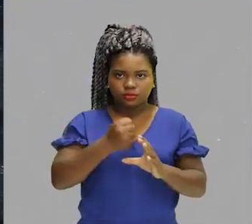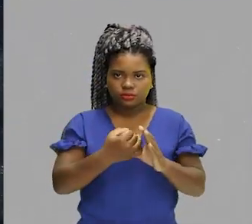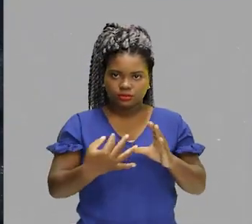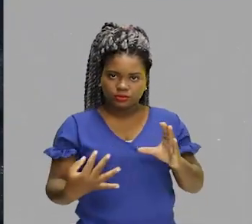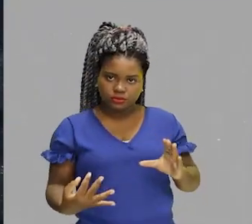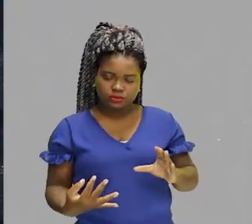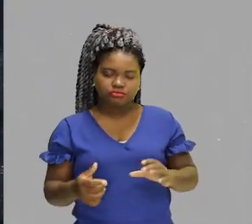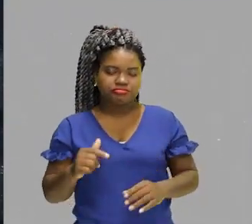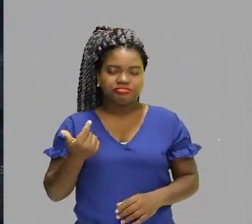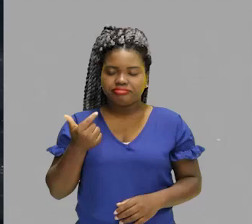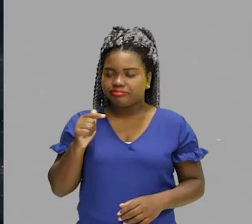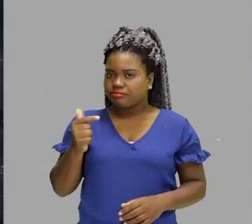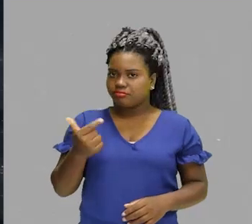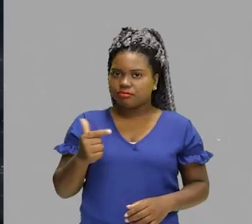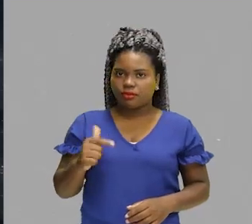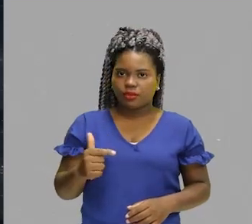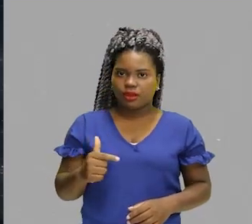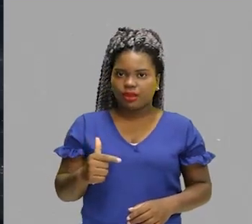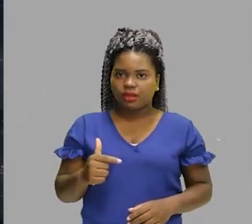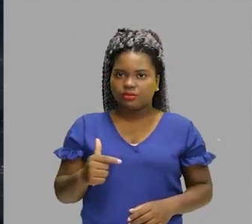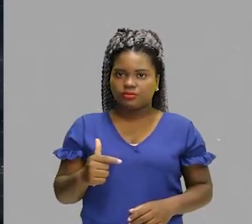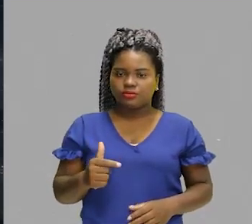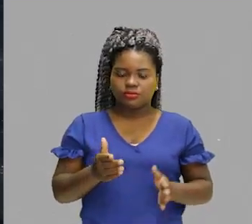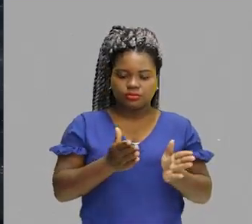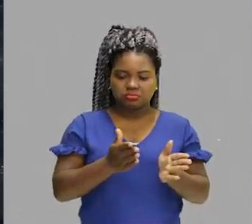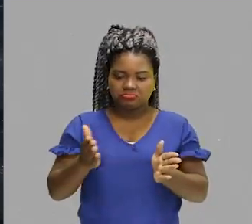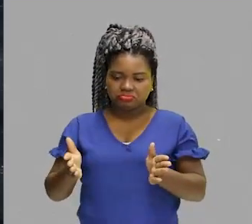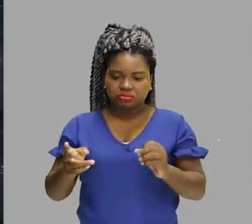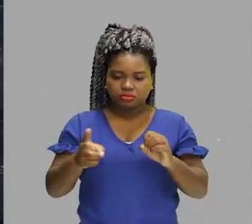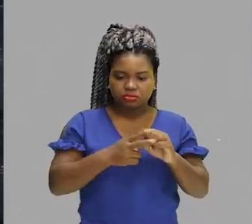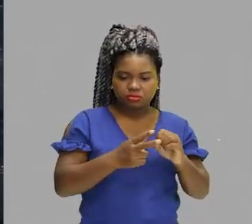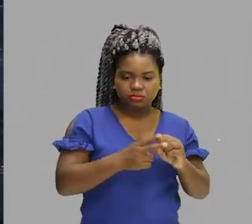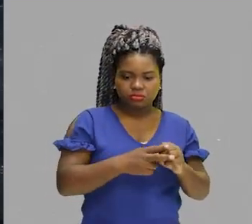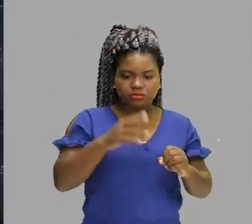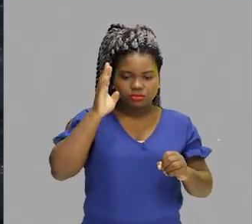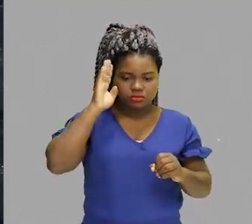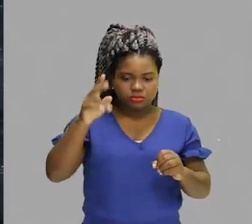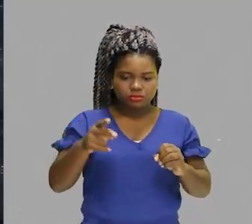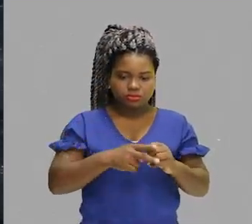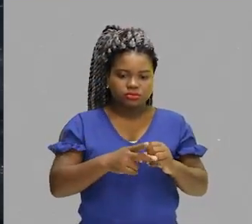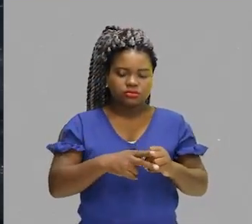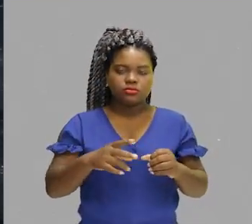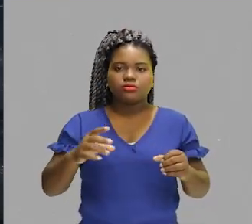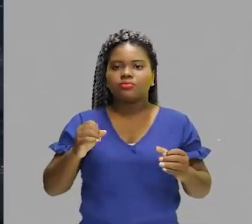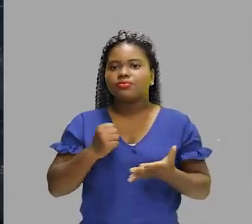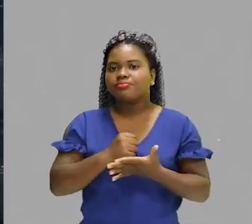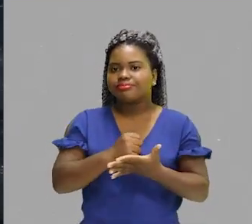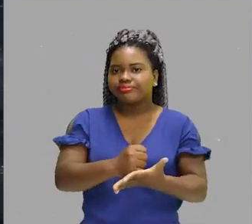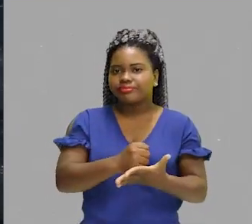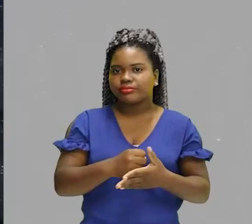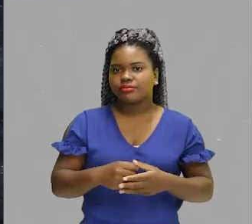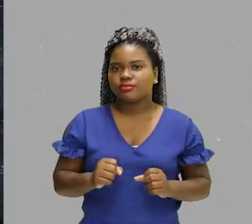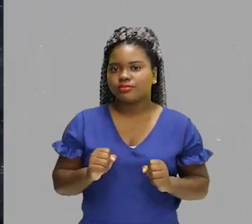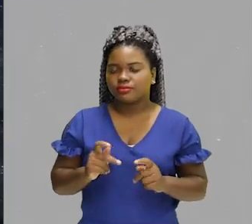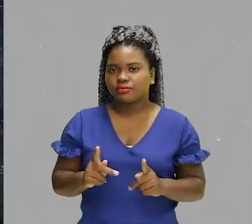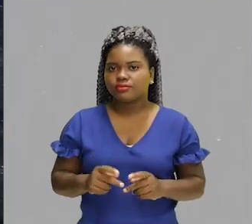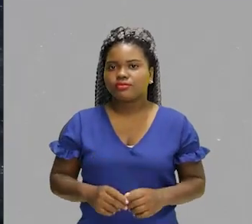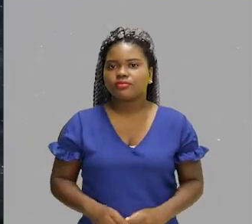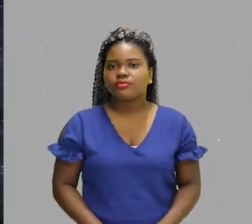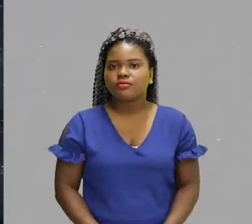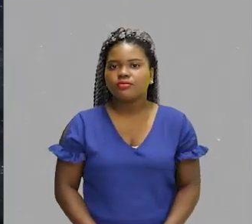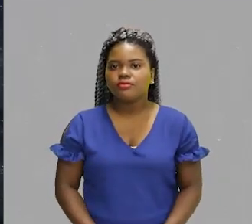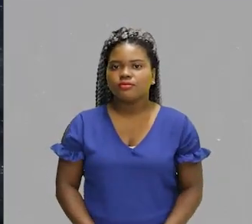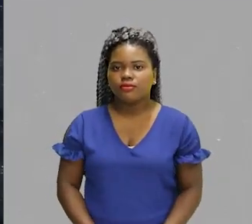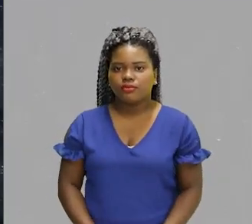que ele não tem, entre o verbo auxiliar e o verbo principal, ele não tem conectivo. Então, Serafim anda se metendo